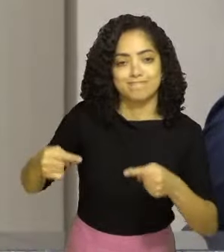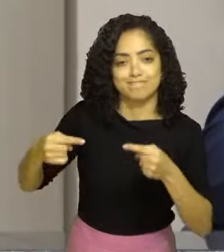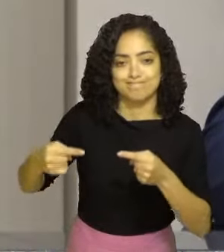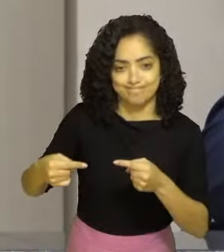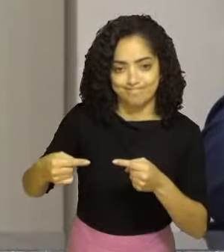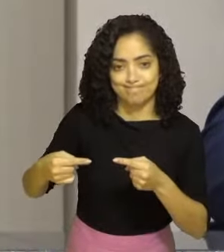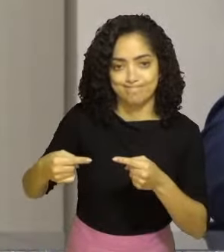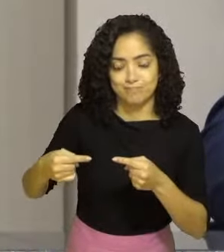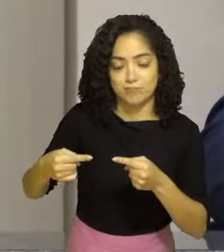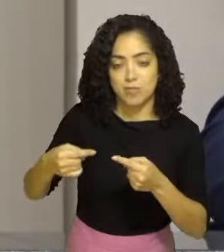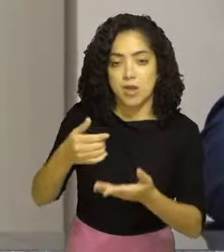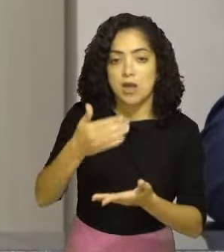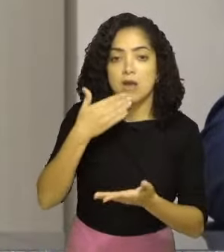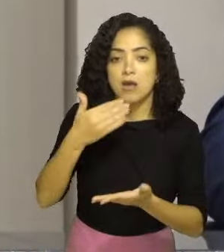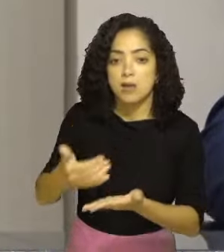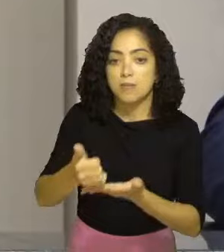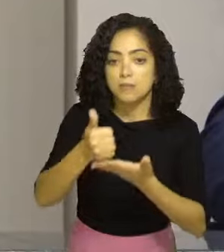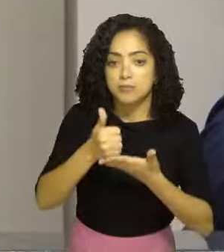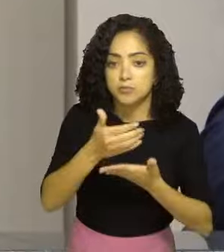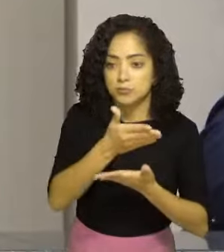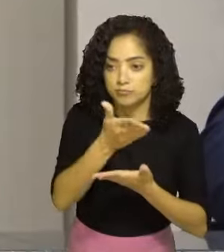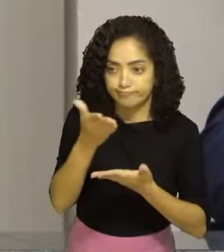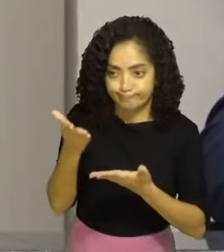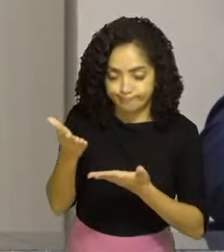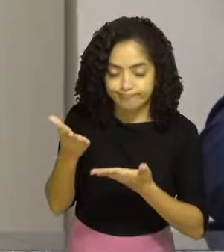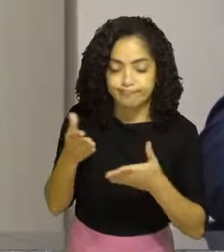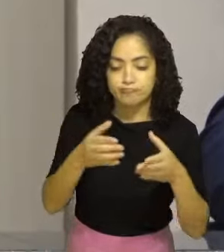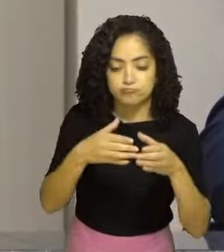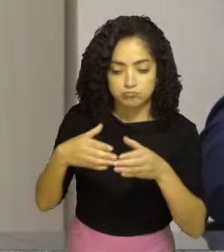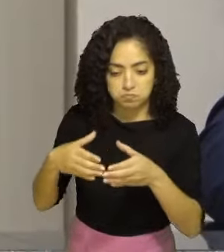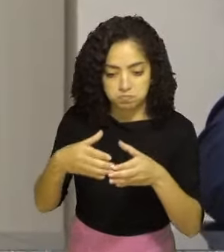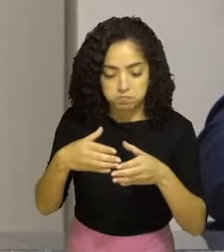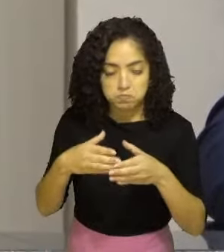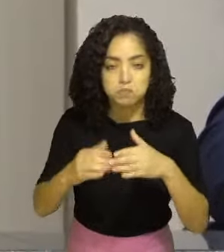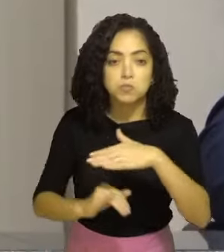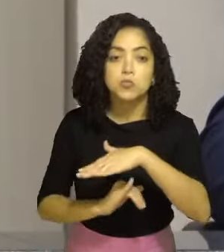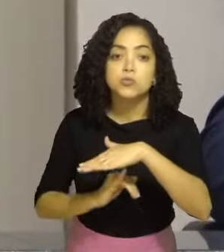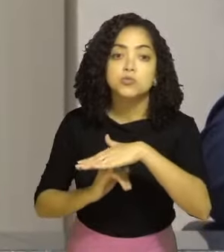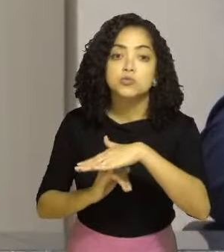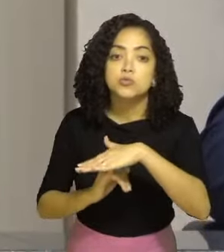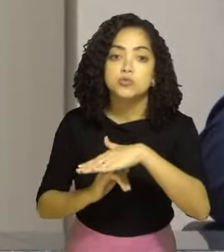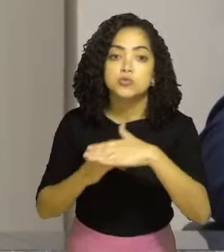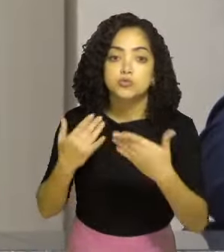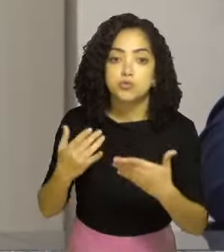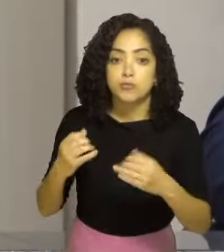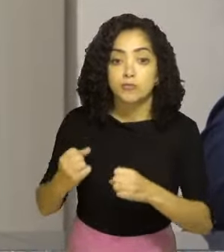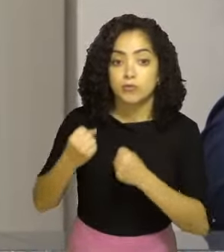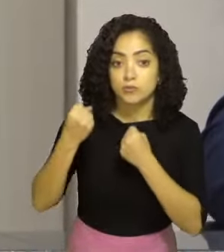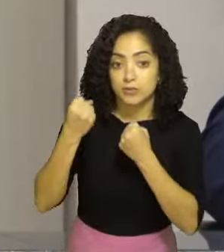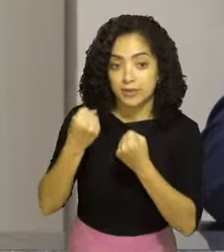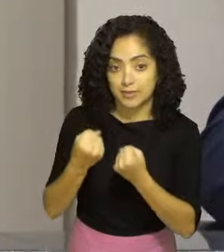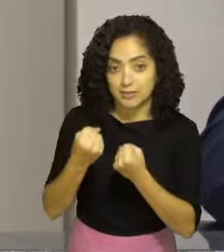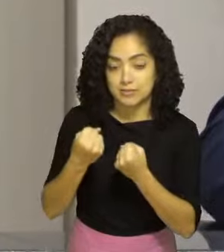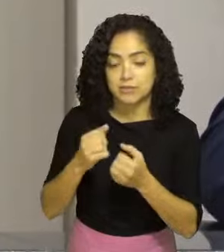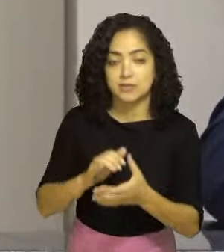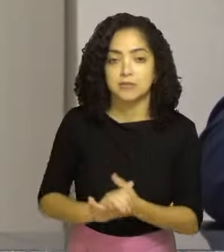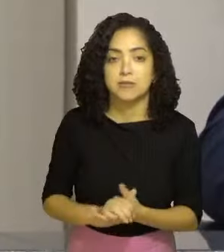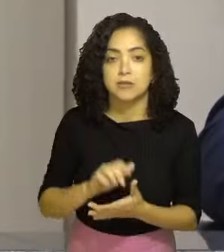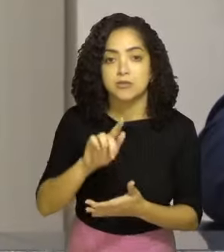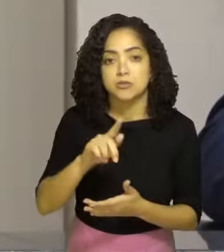isso, eu quero pedir o apoio de vocês, de todas as entidades, instituições, para a gente fortalecer esse GT, que